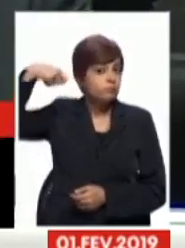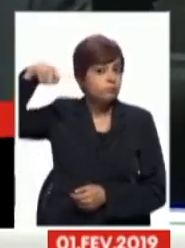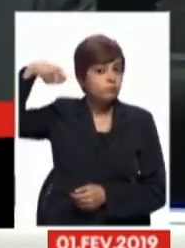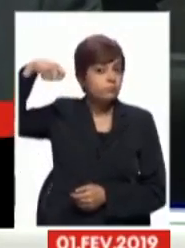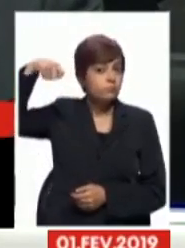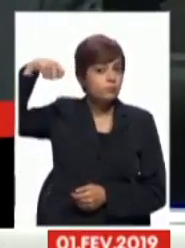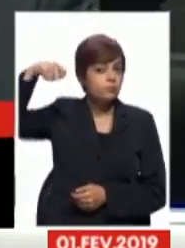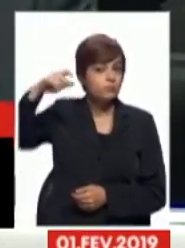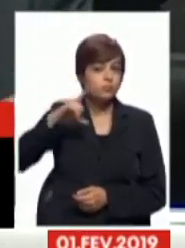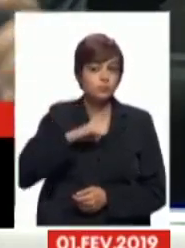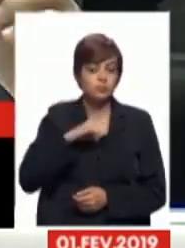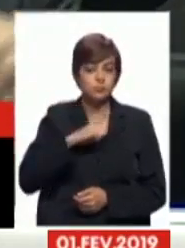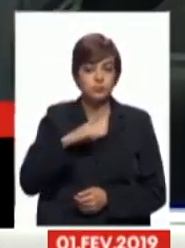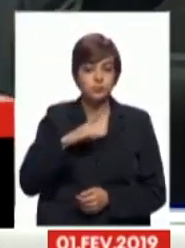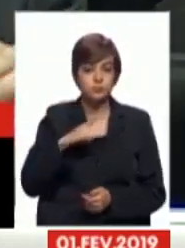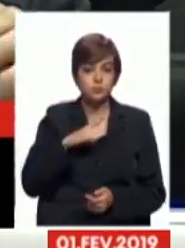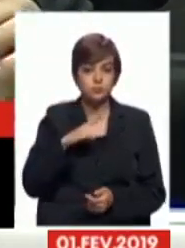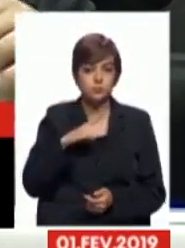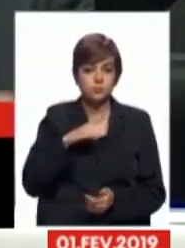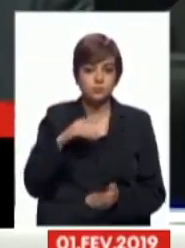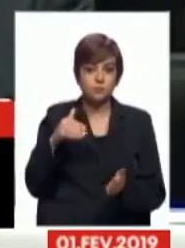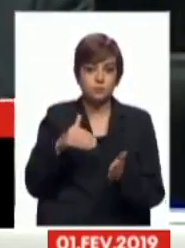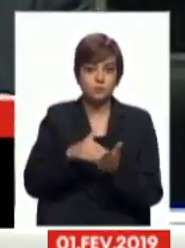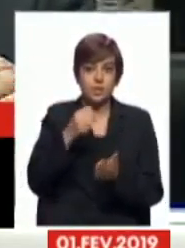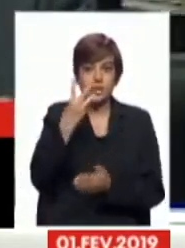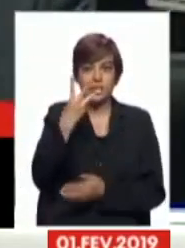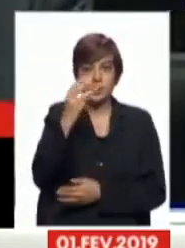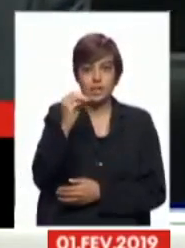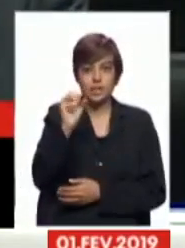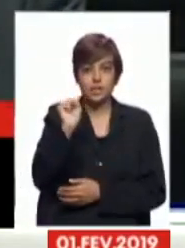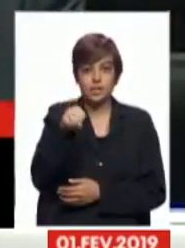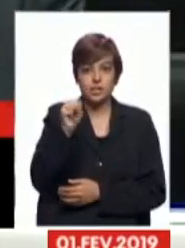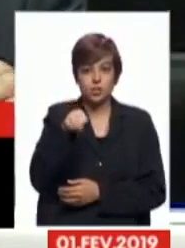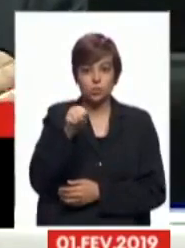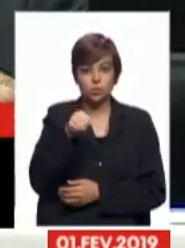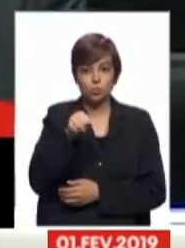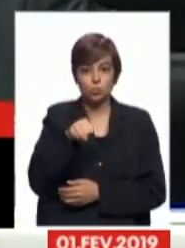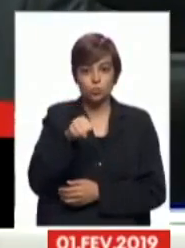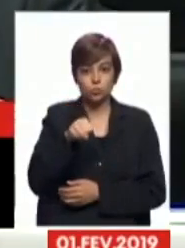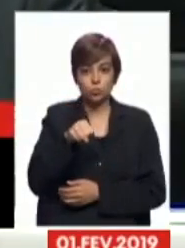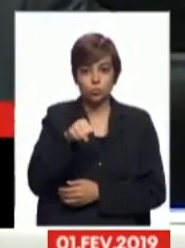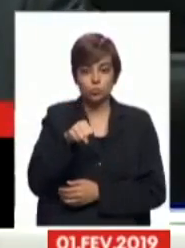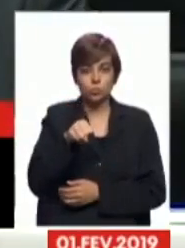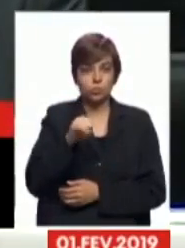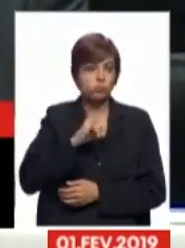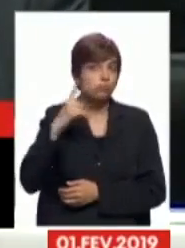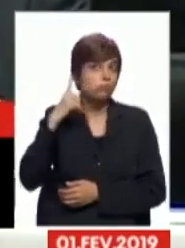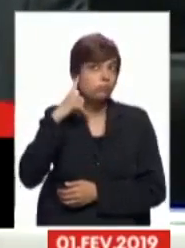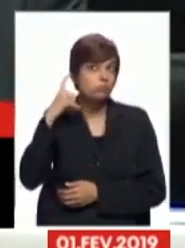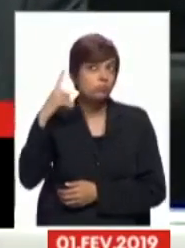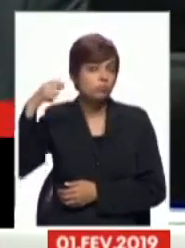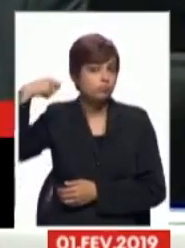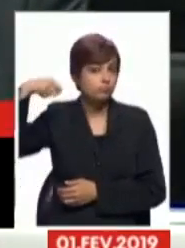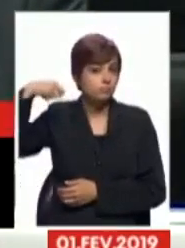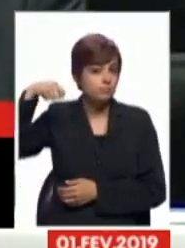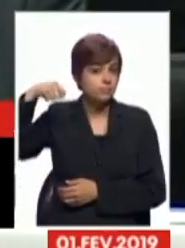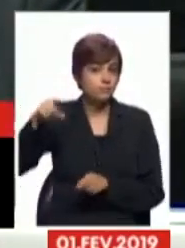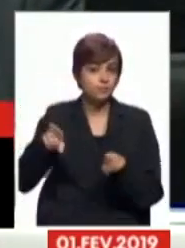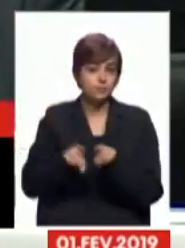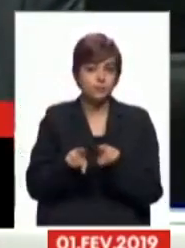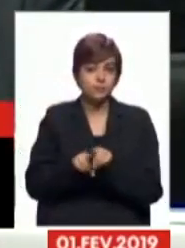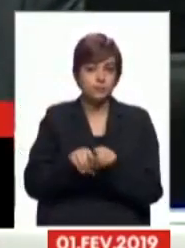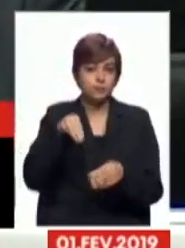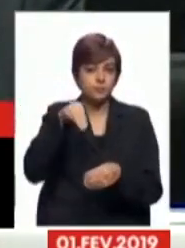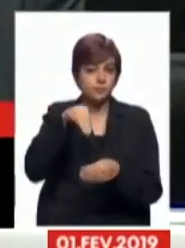prazo máximo de 30 segundos, atenção, ao toque da campainha e dentro de um